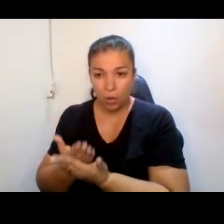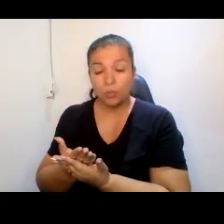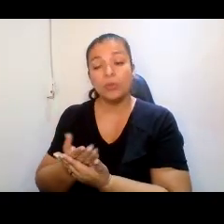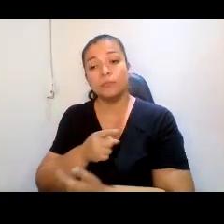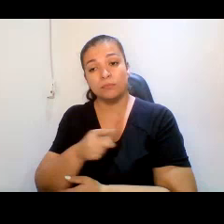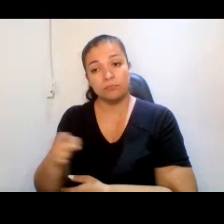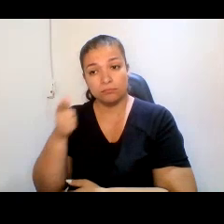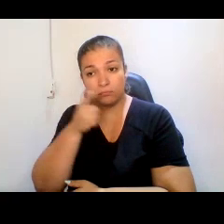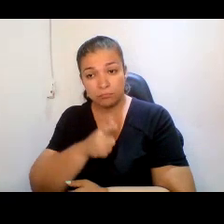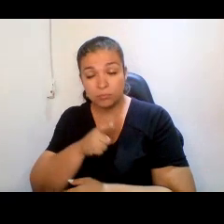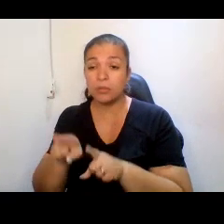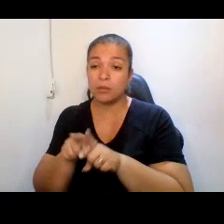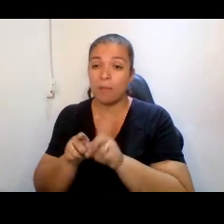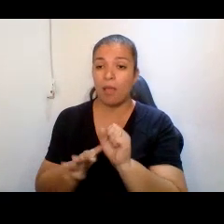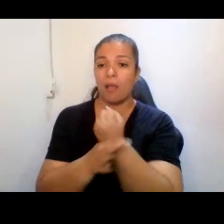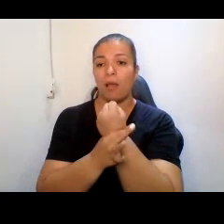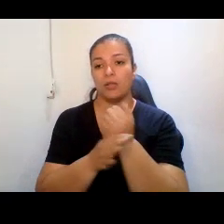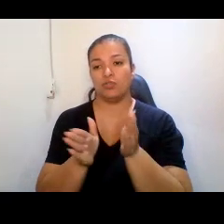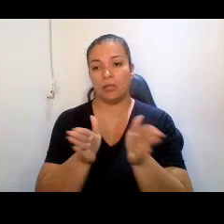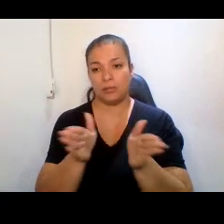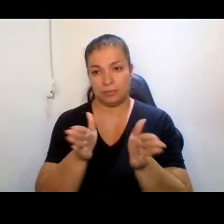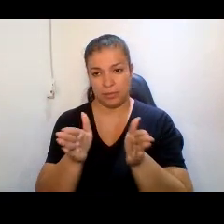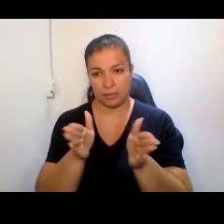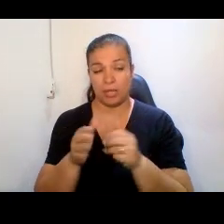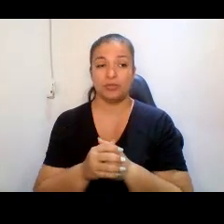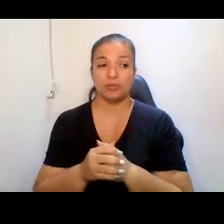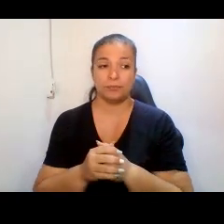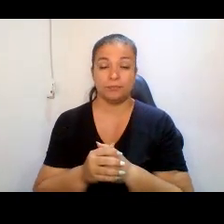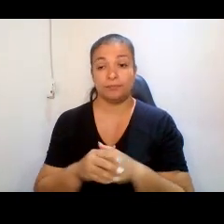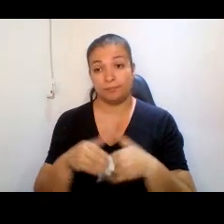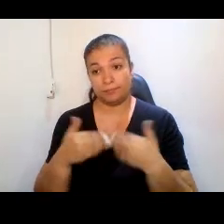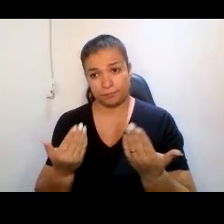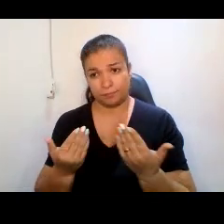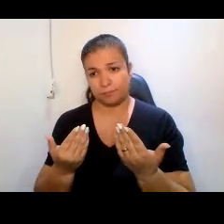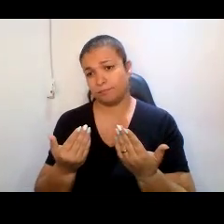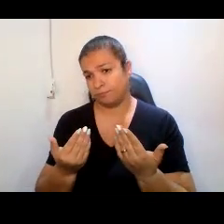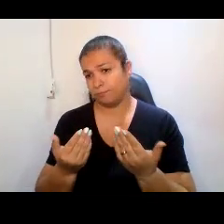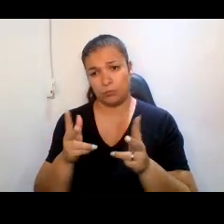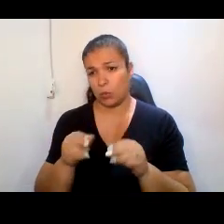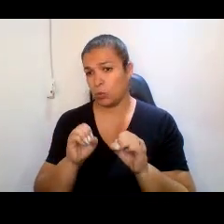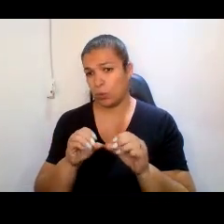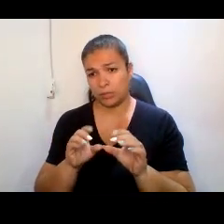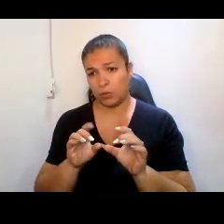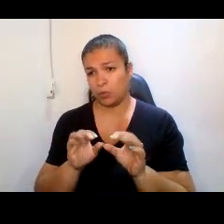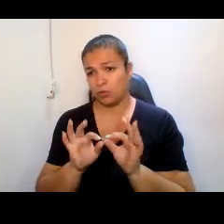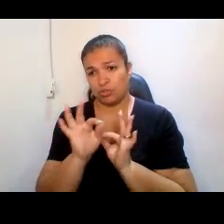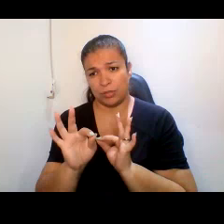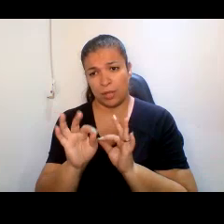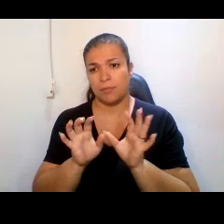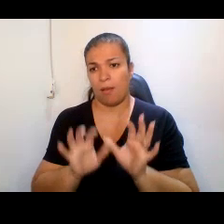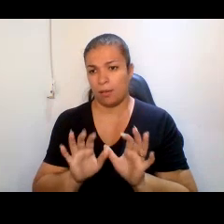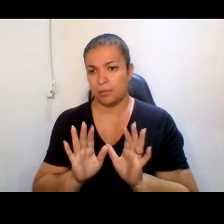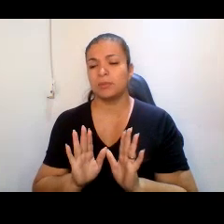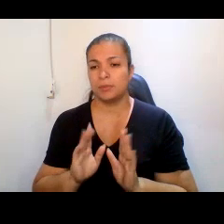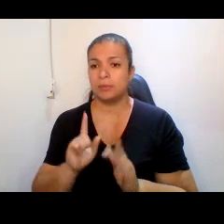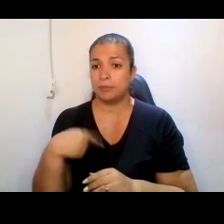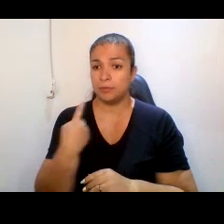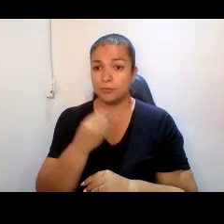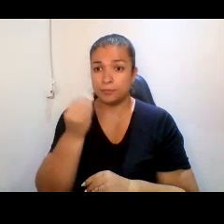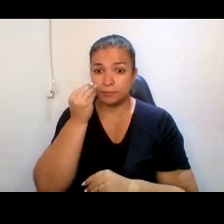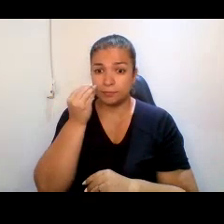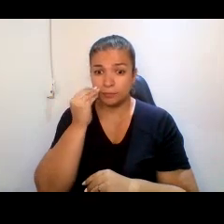garanta a acessibilidade. E aí, né, como é na educação à distância, é assim, a gente nós fazemos